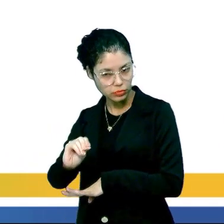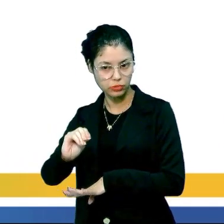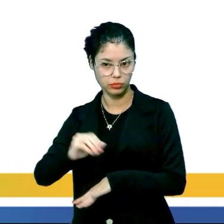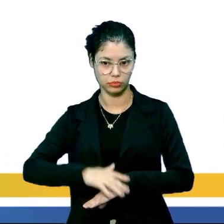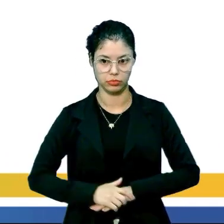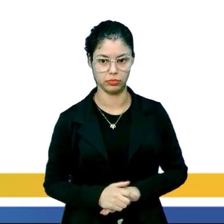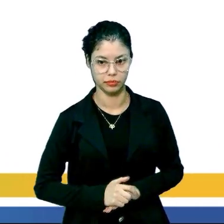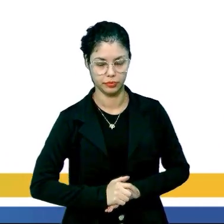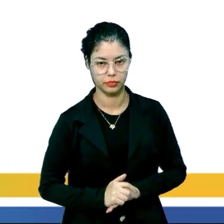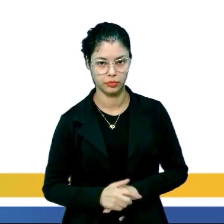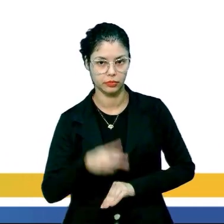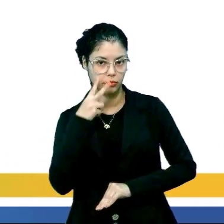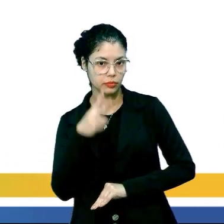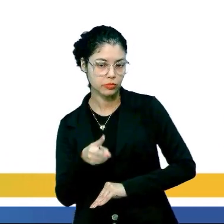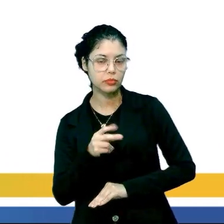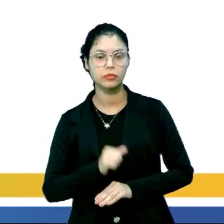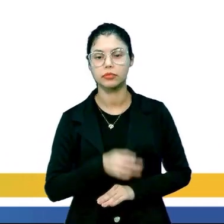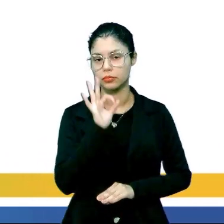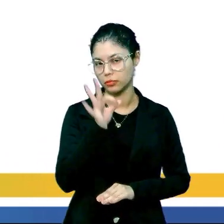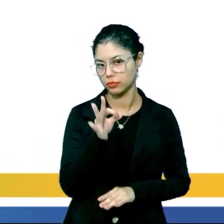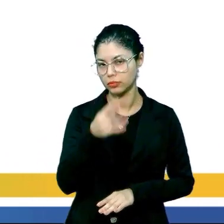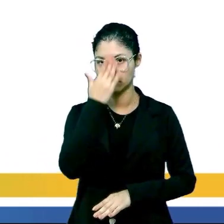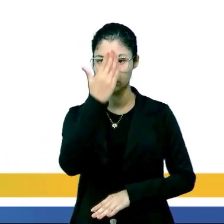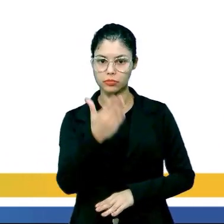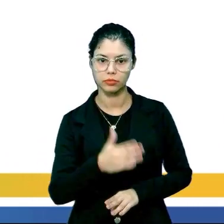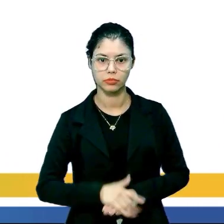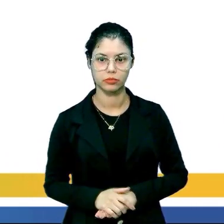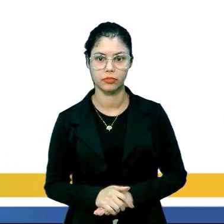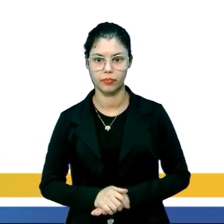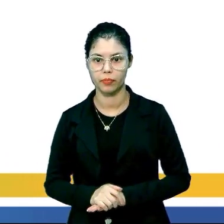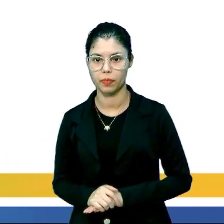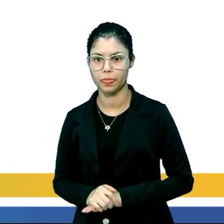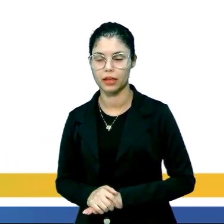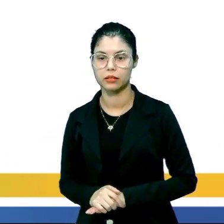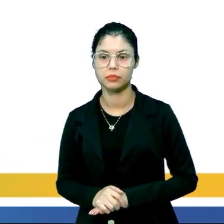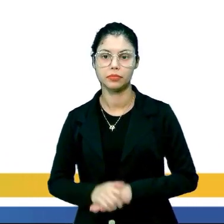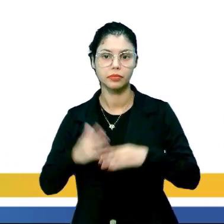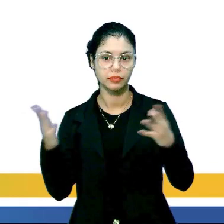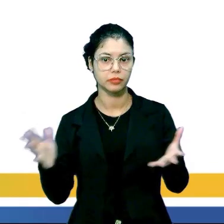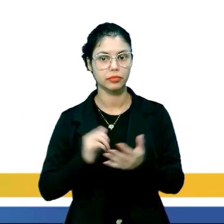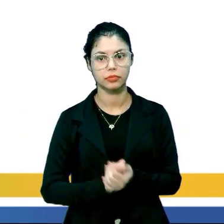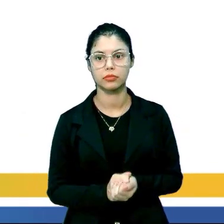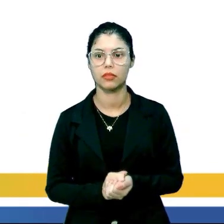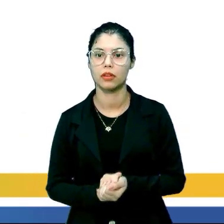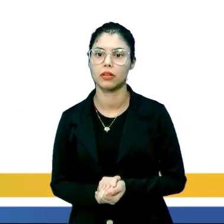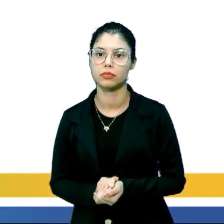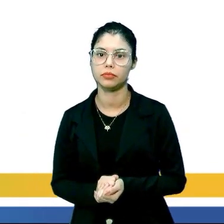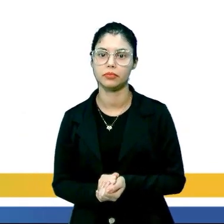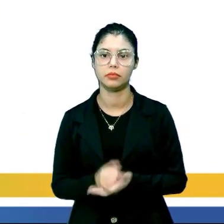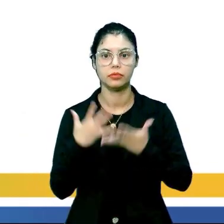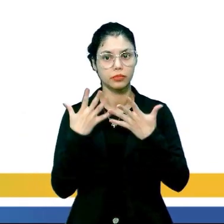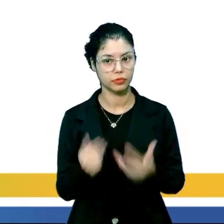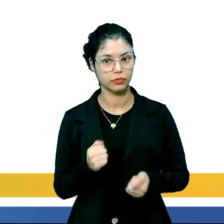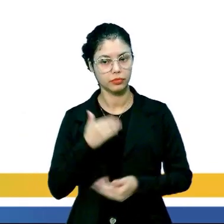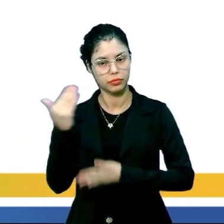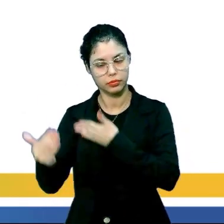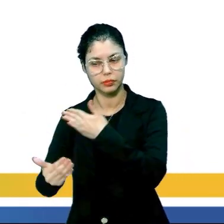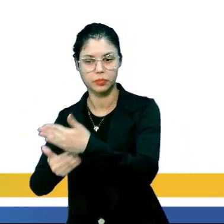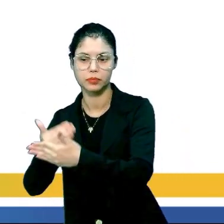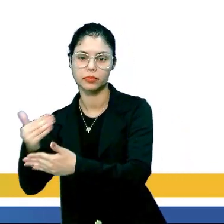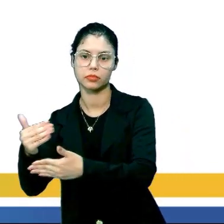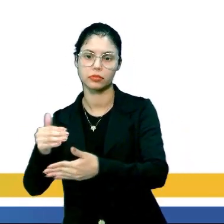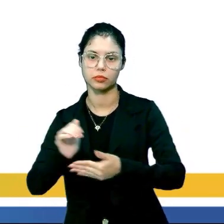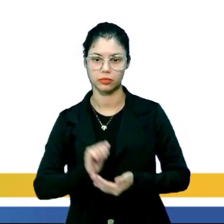destruir o patógeno. A gente vai ver direitinho aí mais à frente. Com isso, temos a adquirida, ou